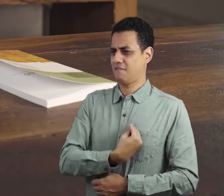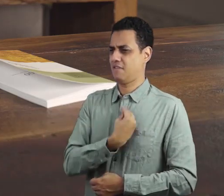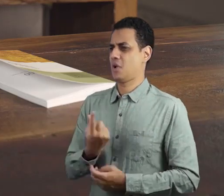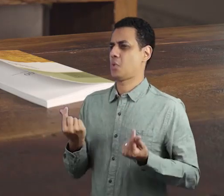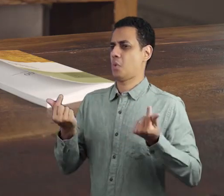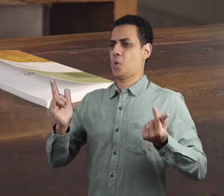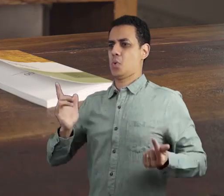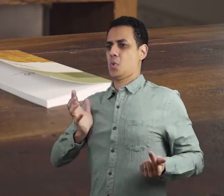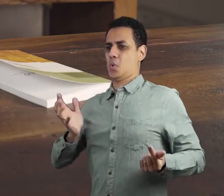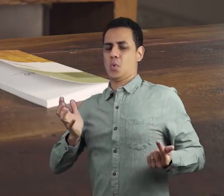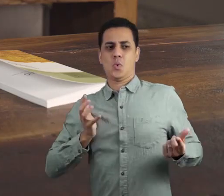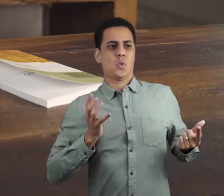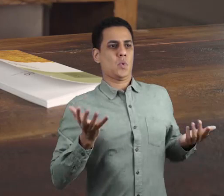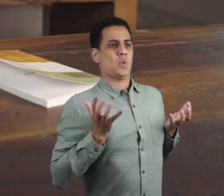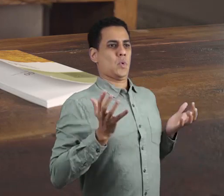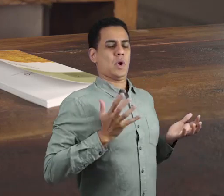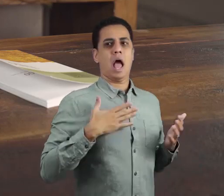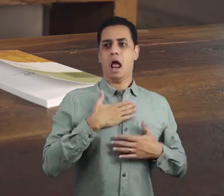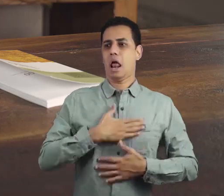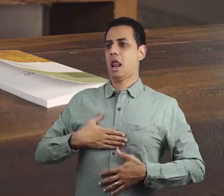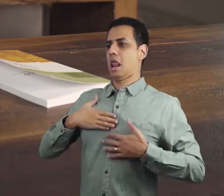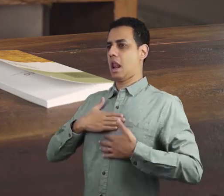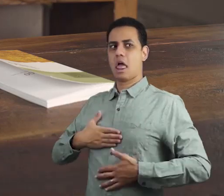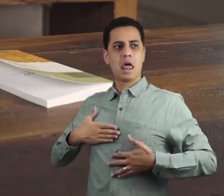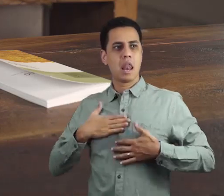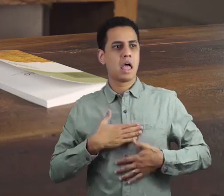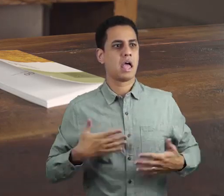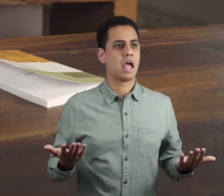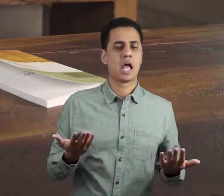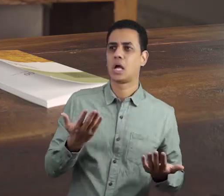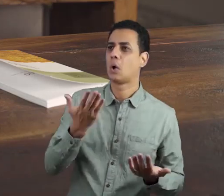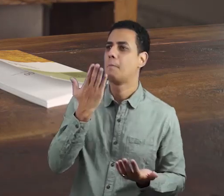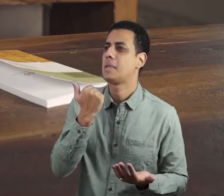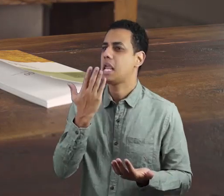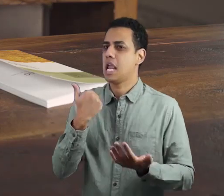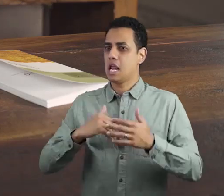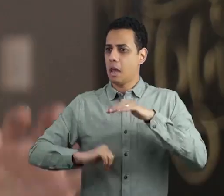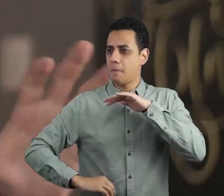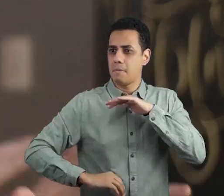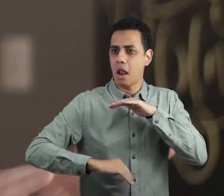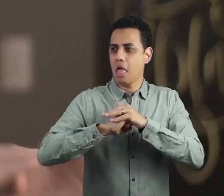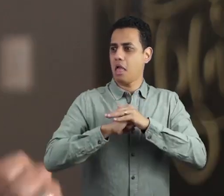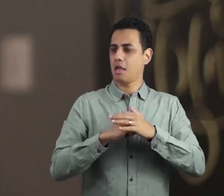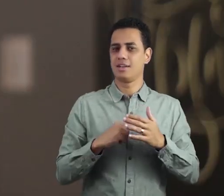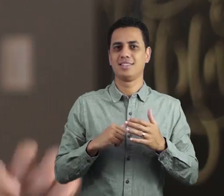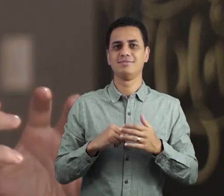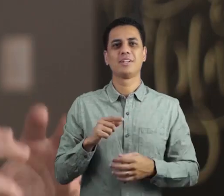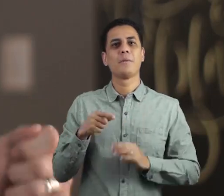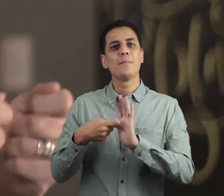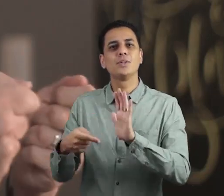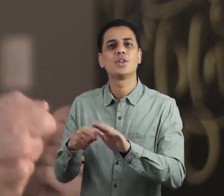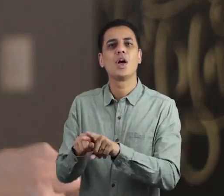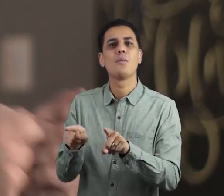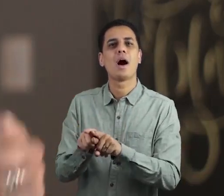fala de reter para si, ele fala de acumular, de luxúria, ele fala de egoísmo. Aí nós precisamos entender que